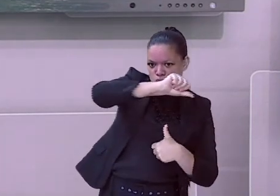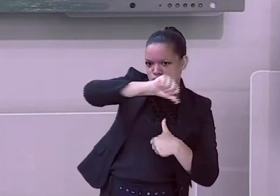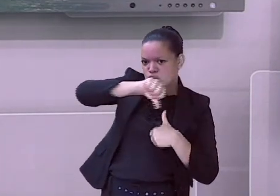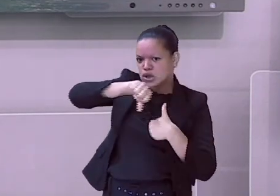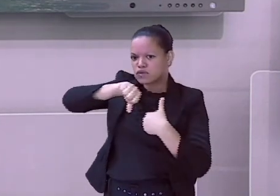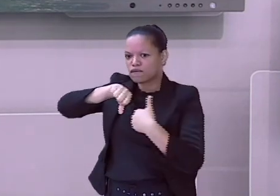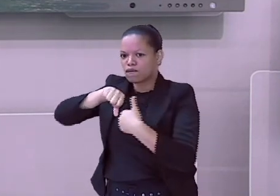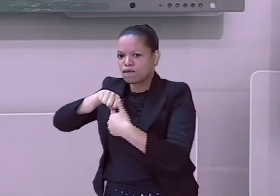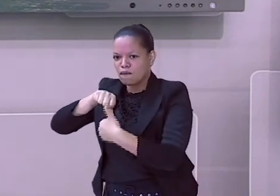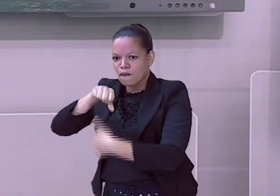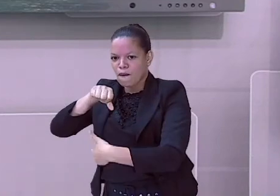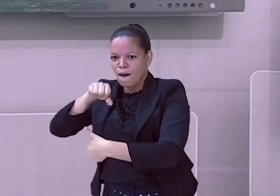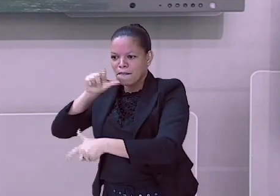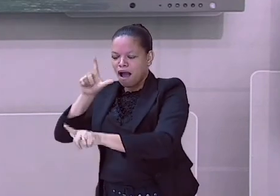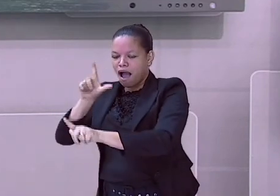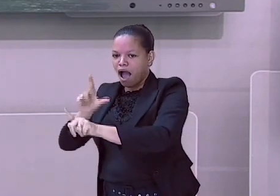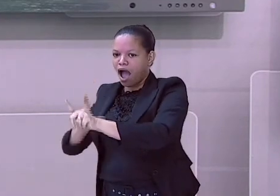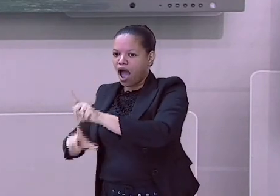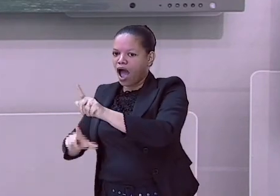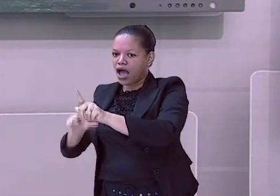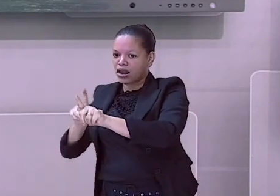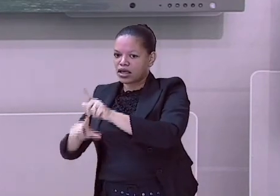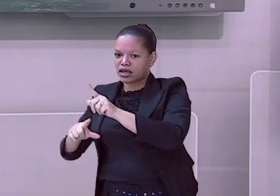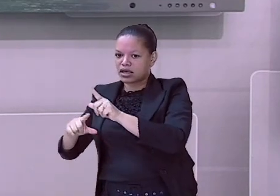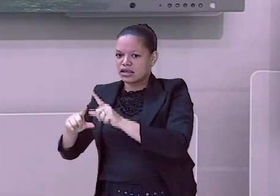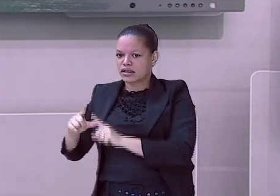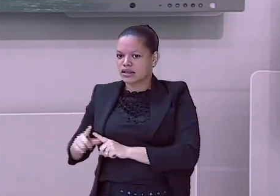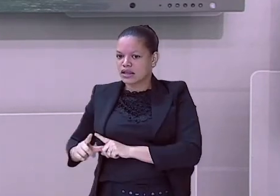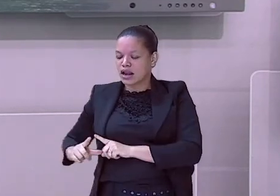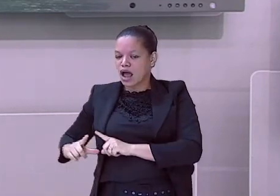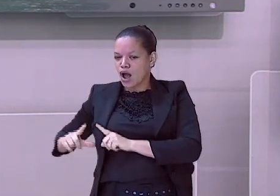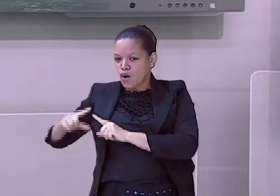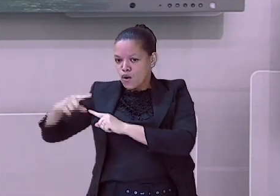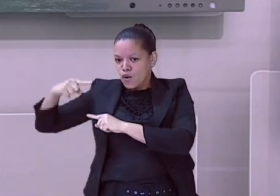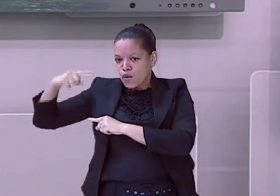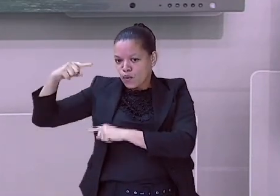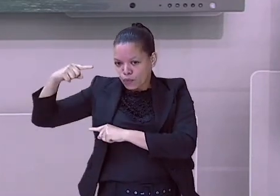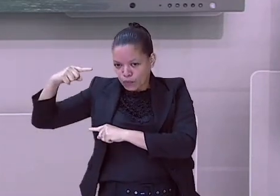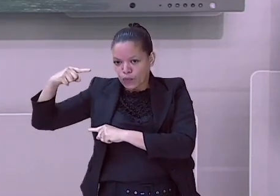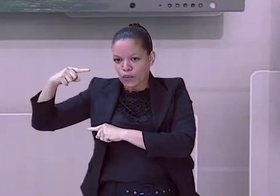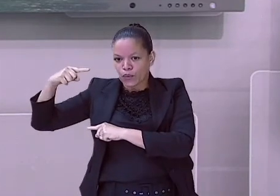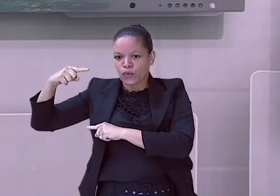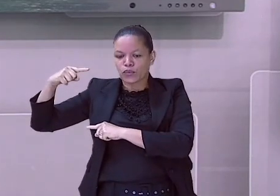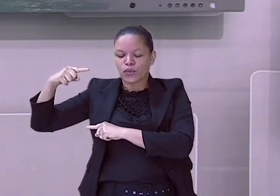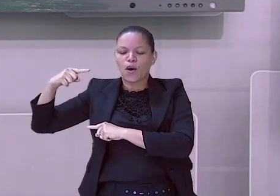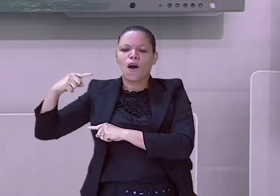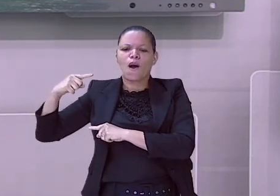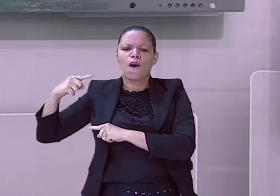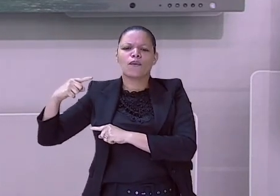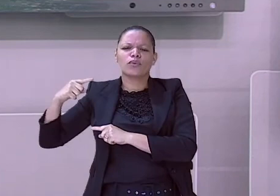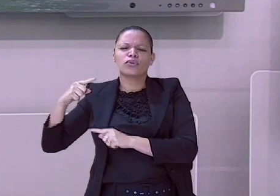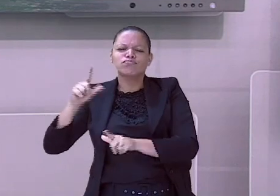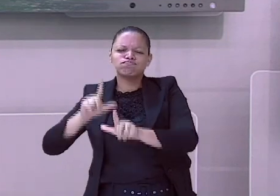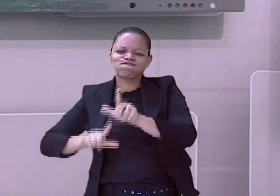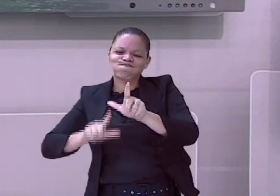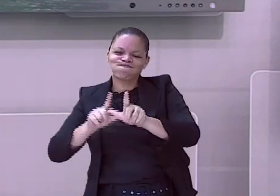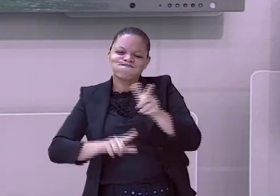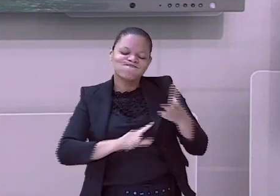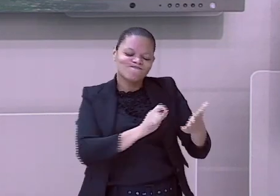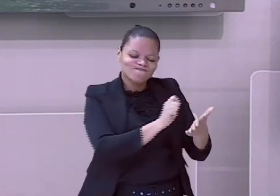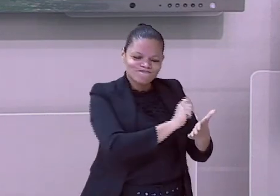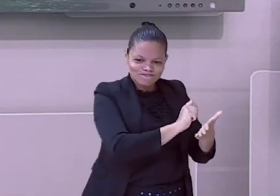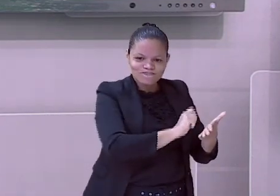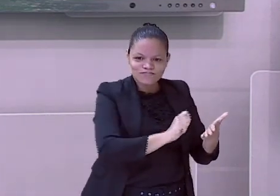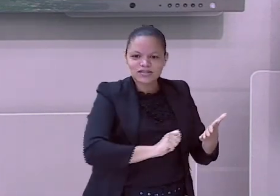seu caderno o texto sobre as tartarugas marinhas. Você também pode criar o hábito de